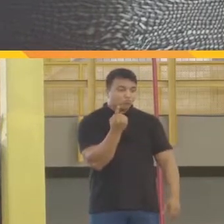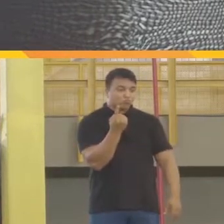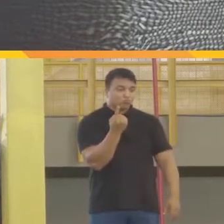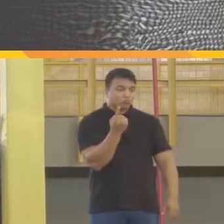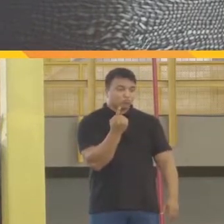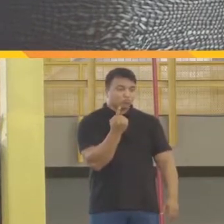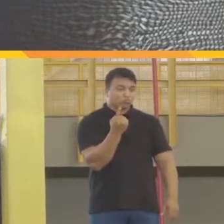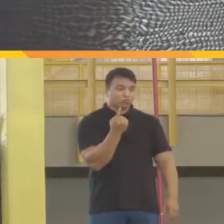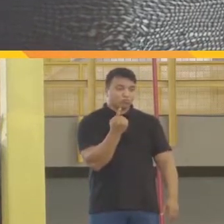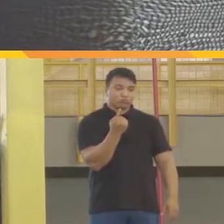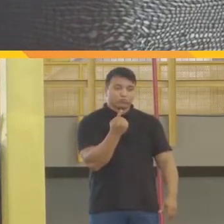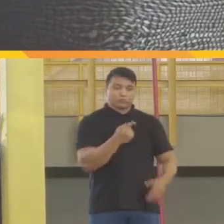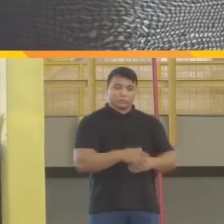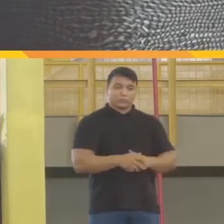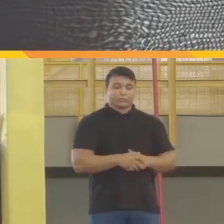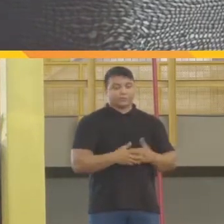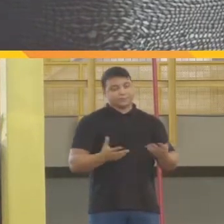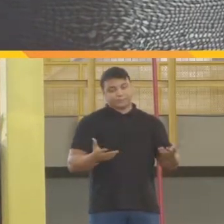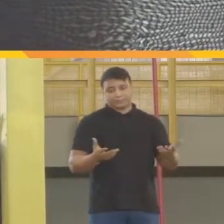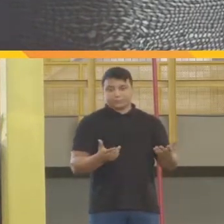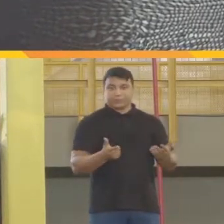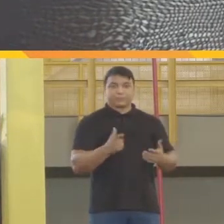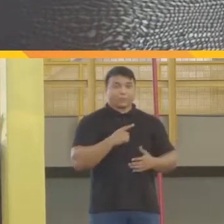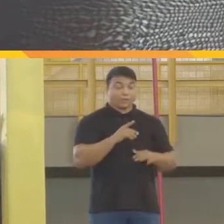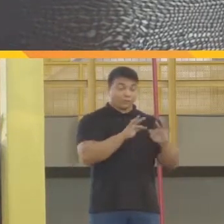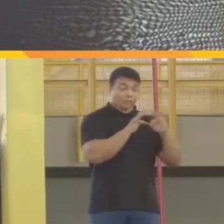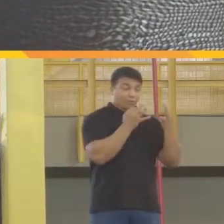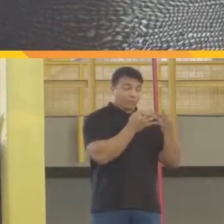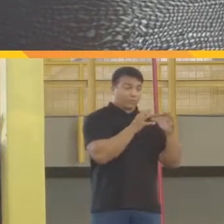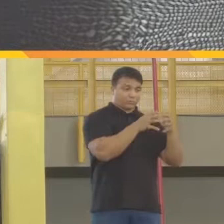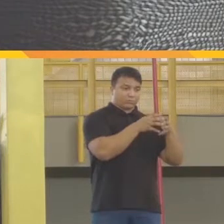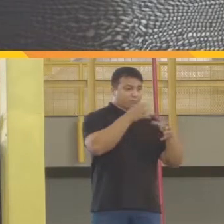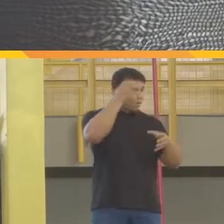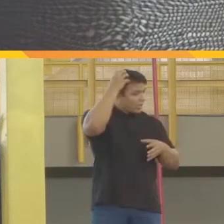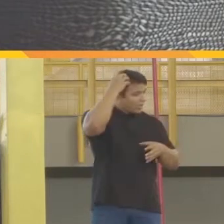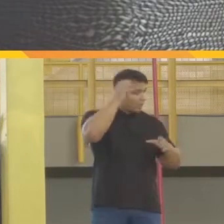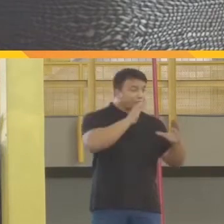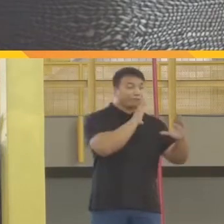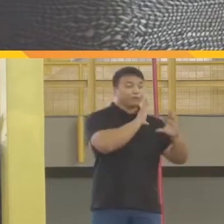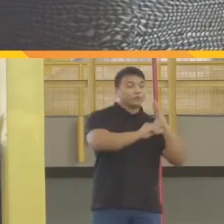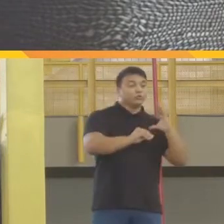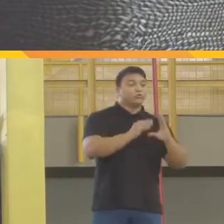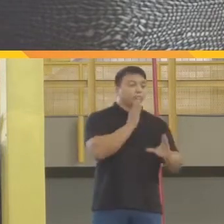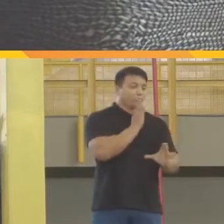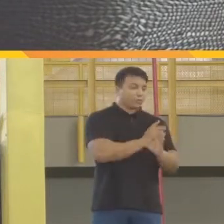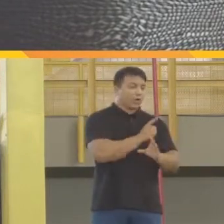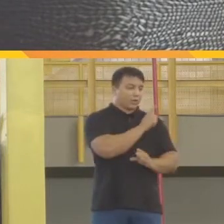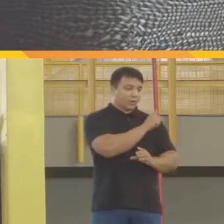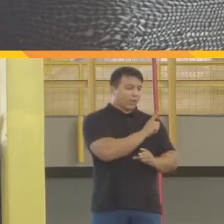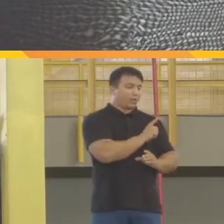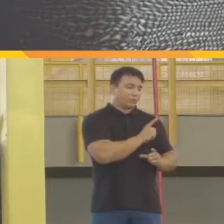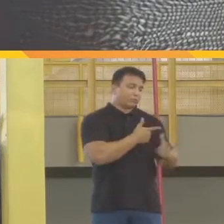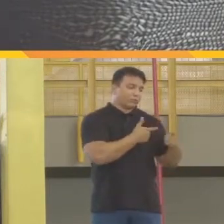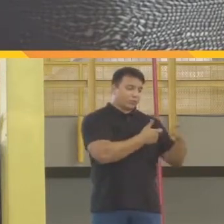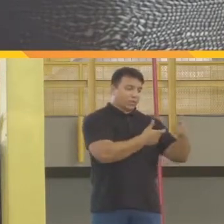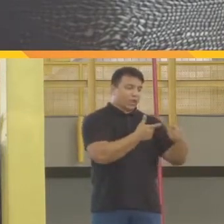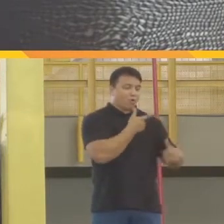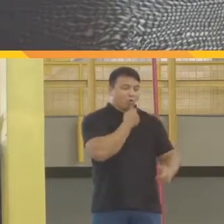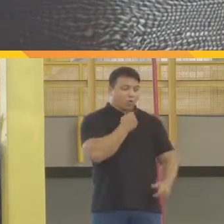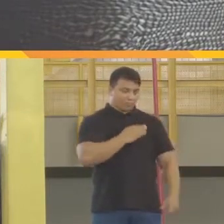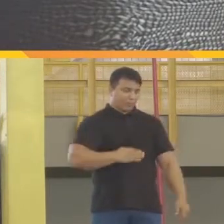mais. um cirurgião. Aí vamos lá. A família real veio para o Brasil fugindo de Napoleão